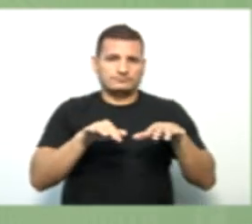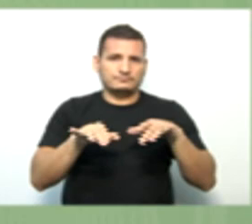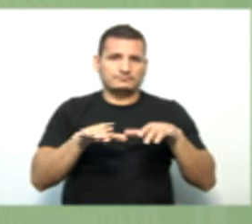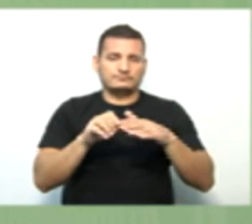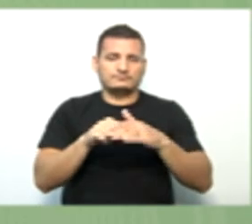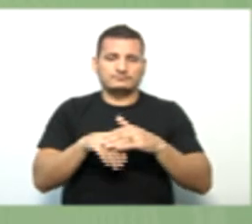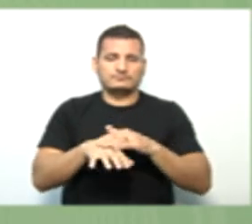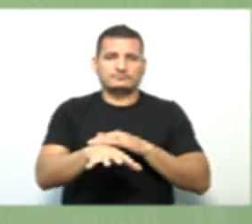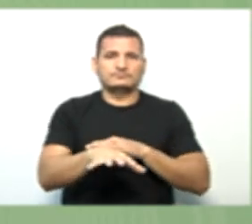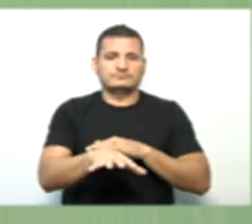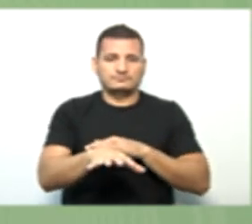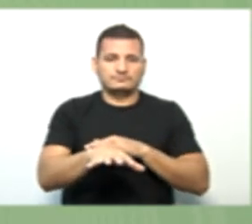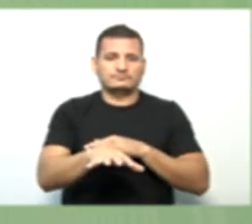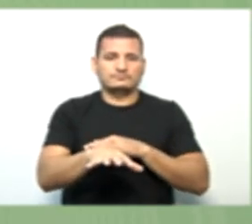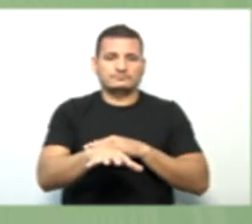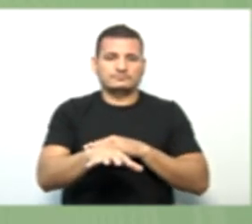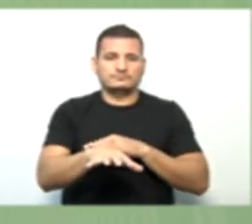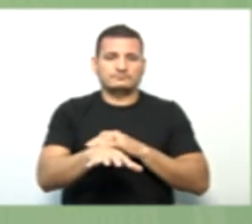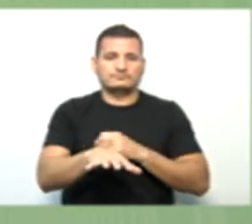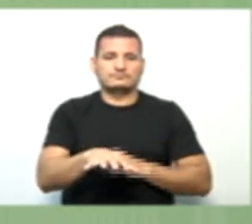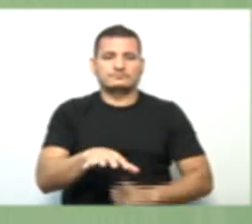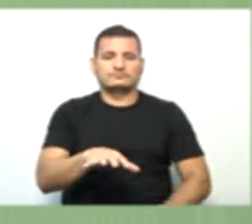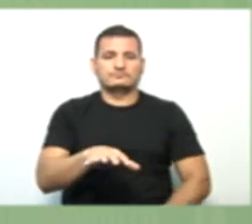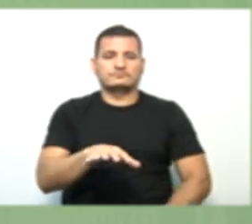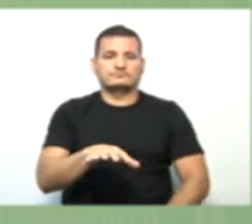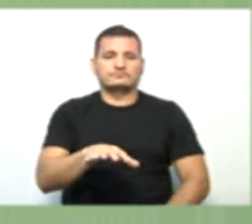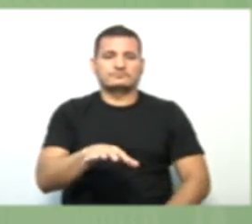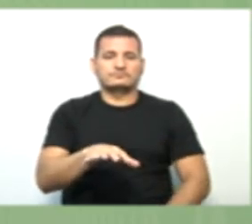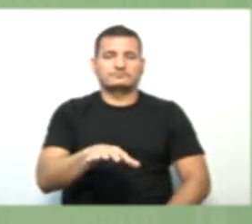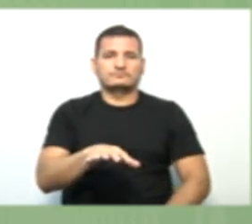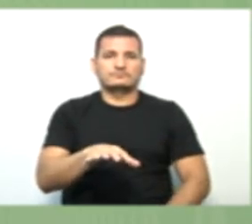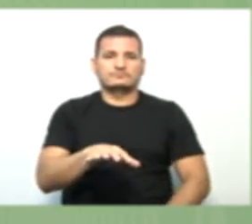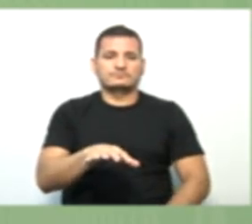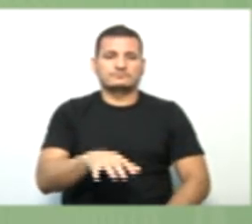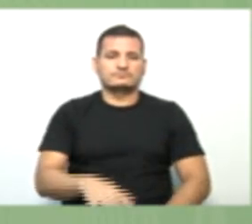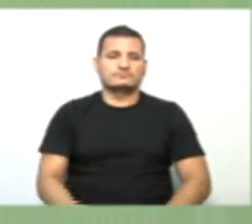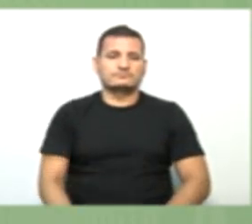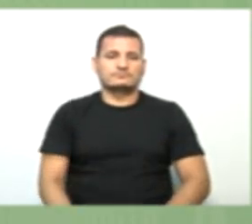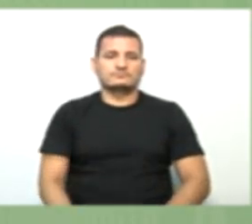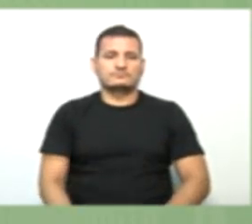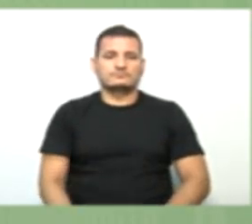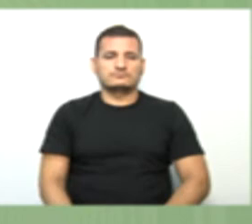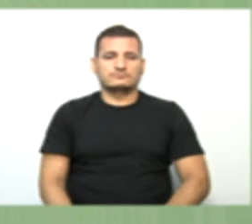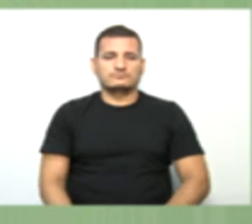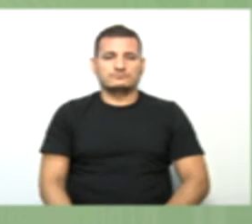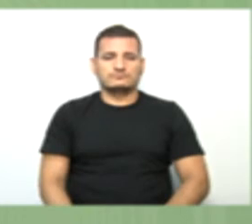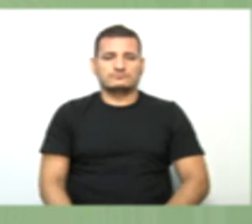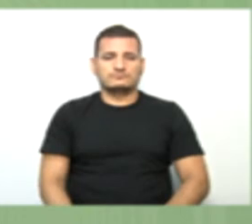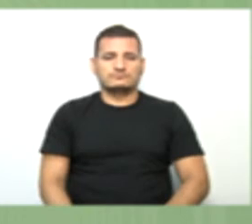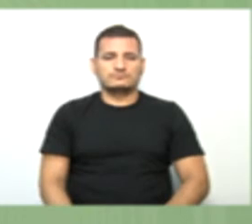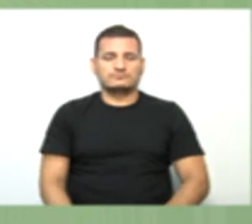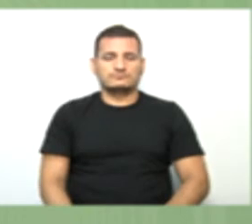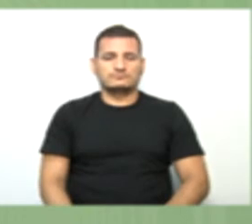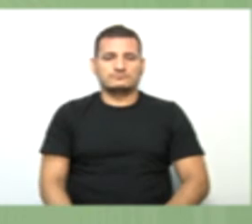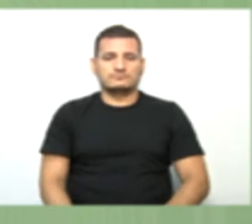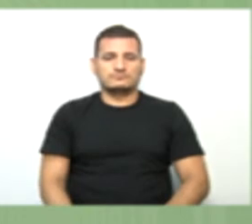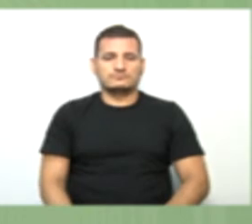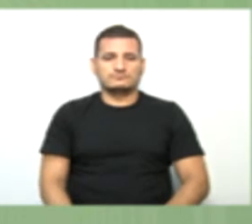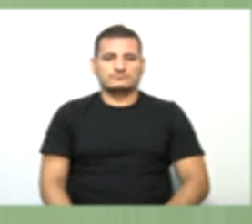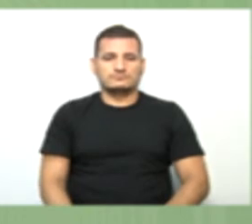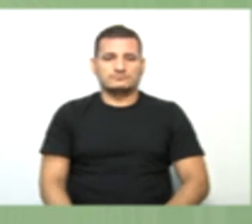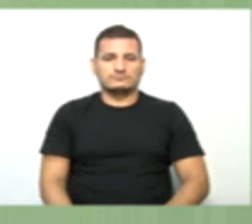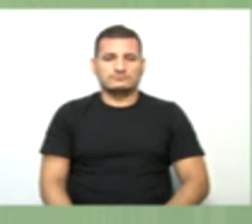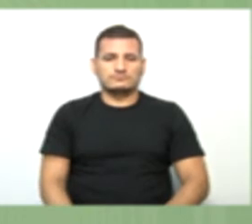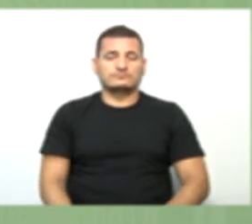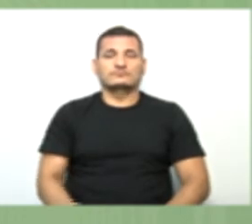de caracteres. Então, quando eu quero um número, geralmente eu tenho que fazer uma conversão. Então, por exemplo, se eu quero fazer uma entrada de